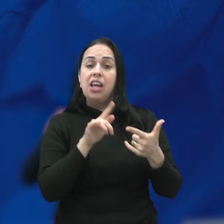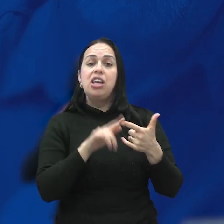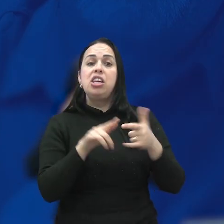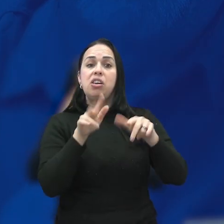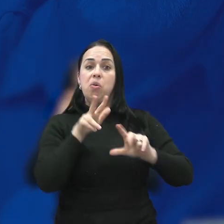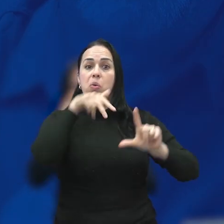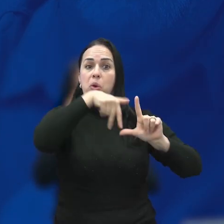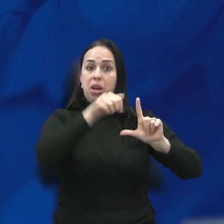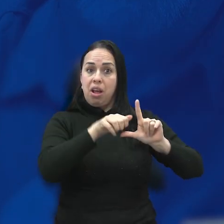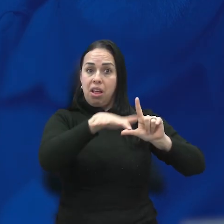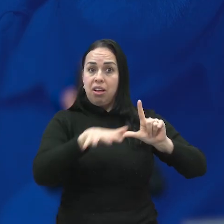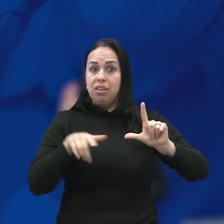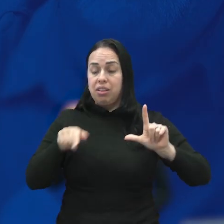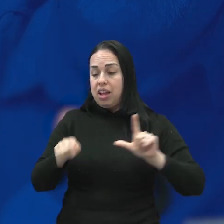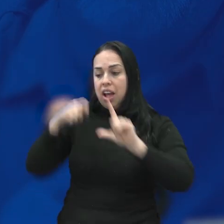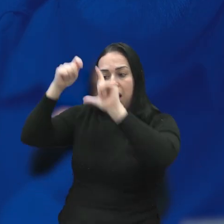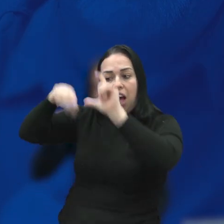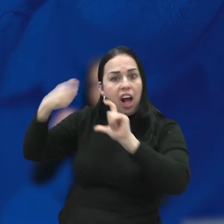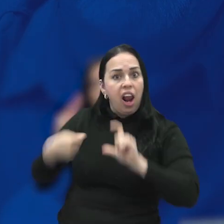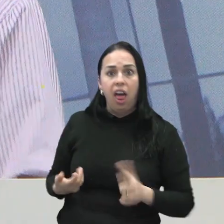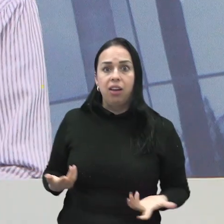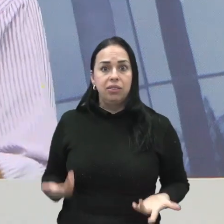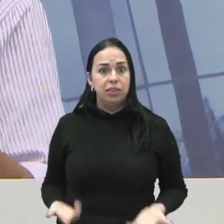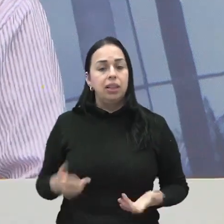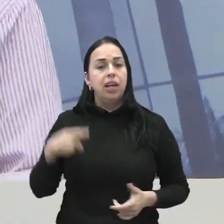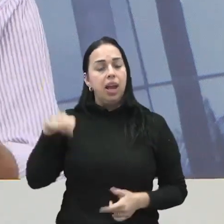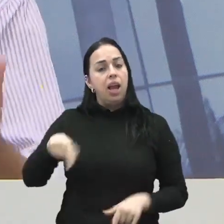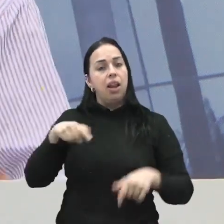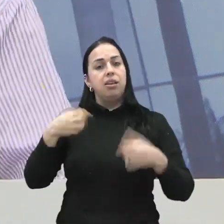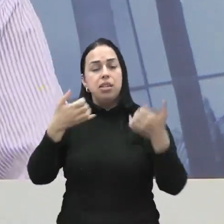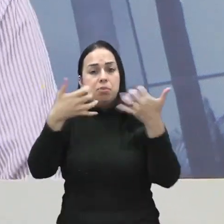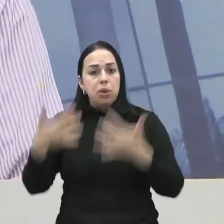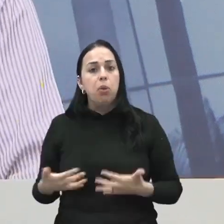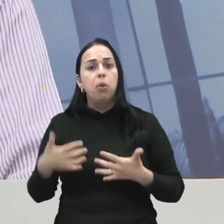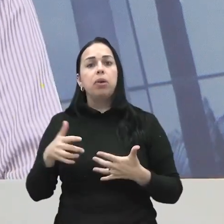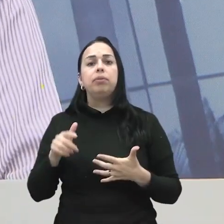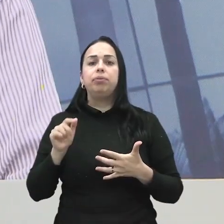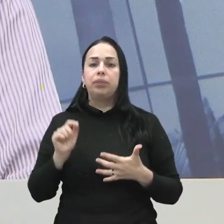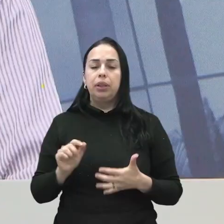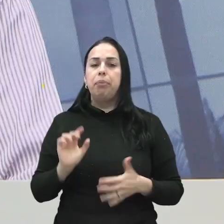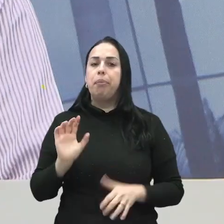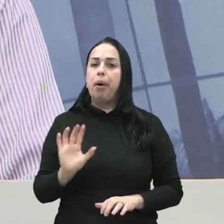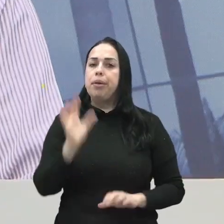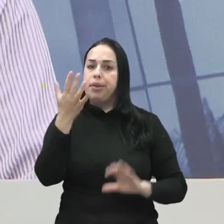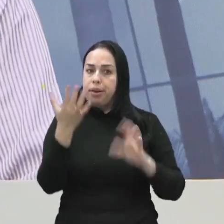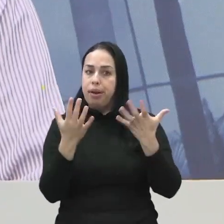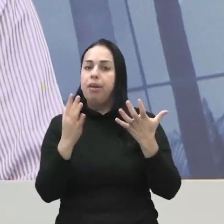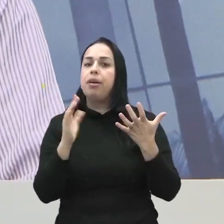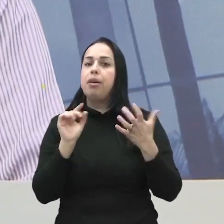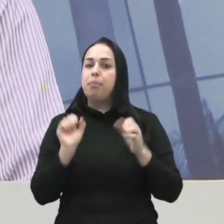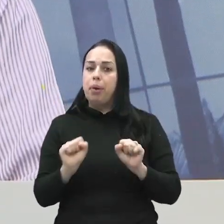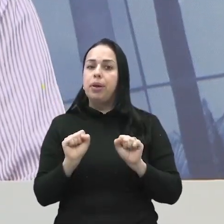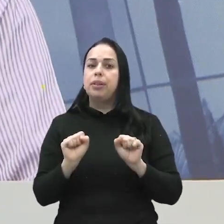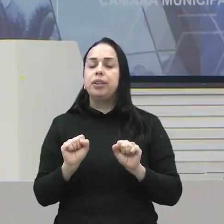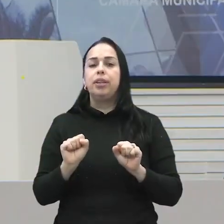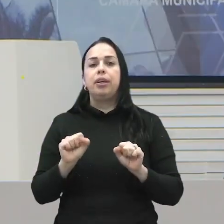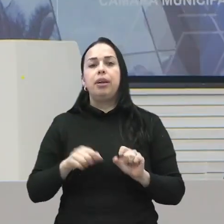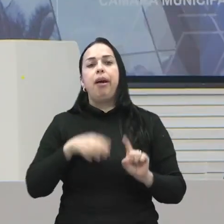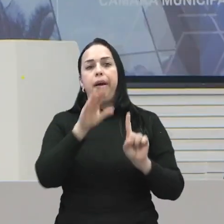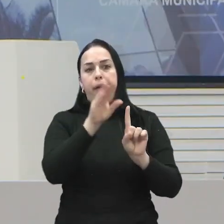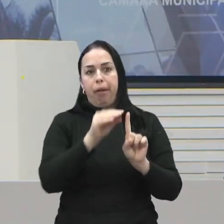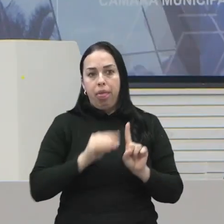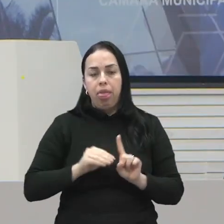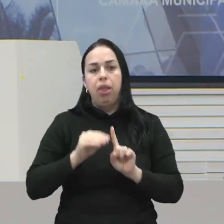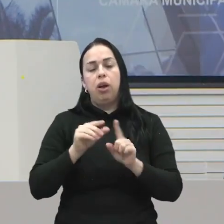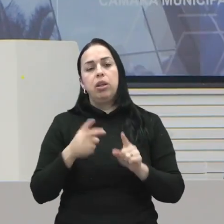como propagadores de conteúdos do tipo. Como argumentou o parlamentar, essa realidade pode até mesmo contribuir com casos